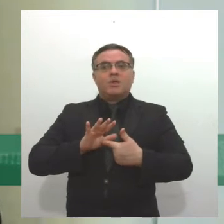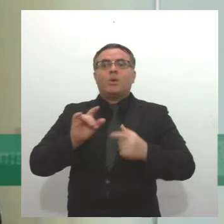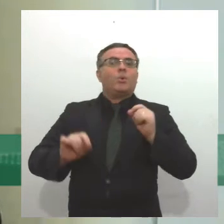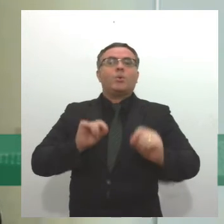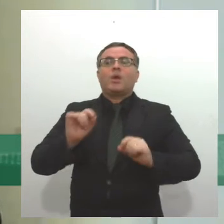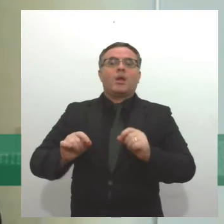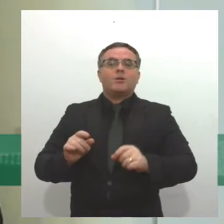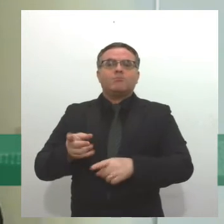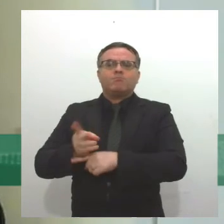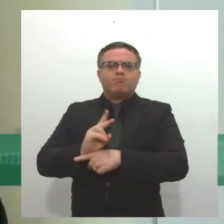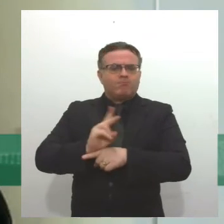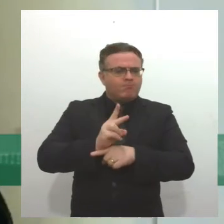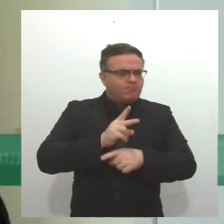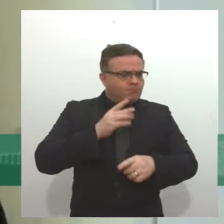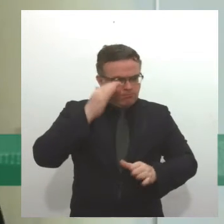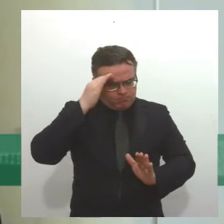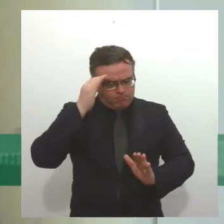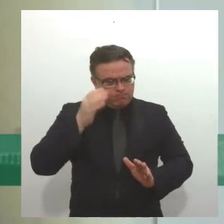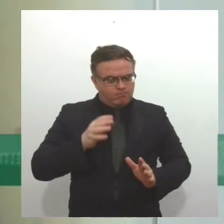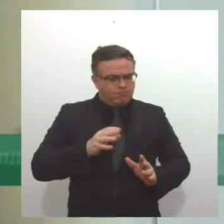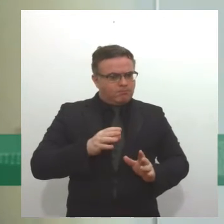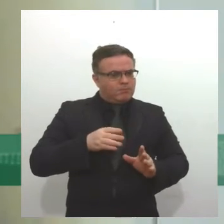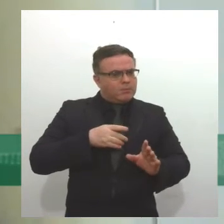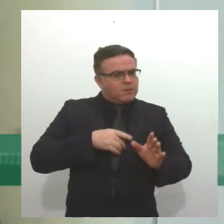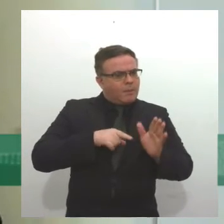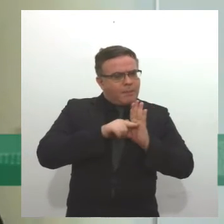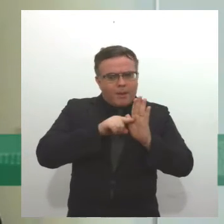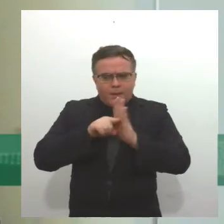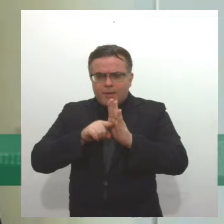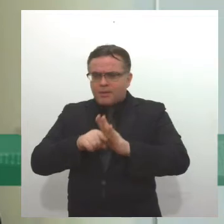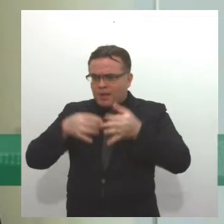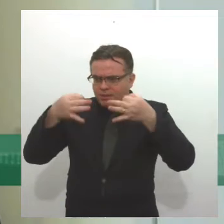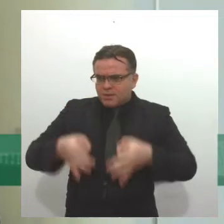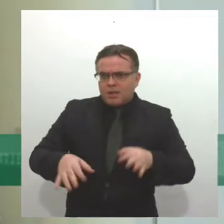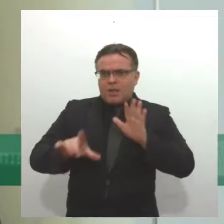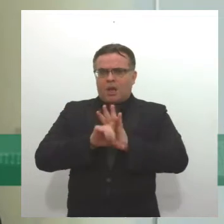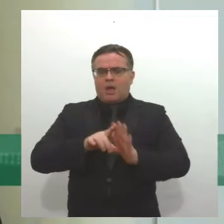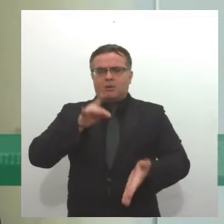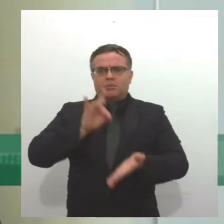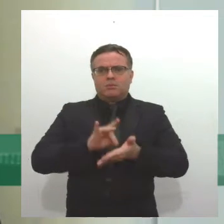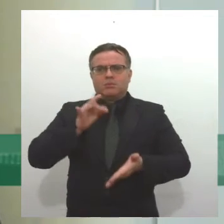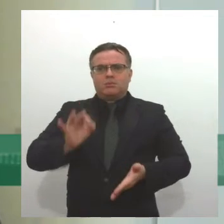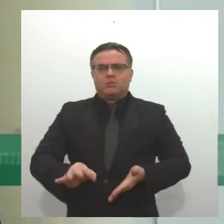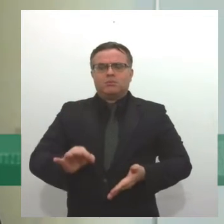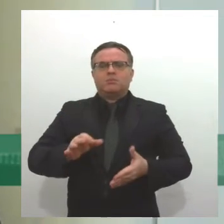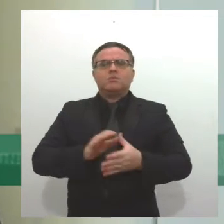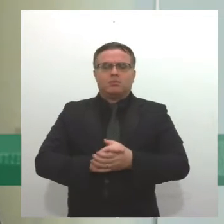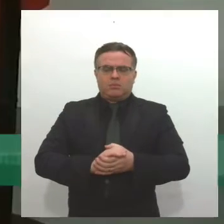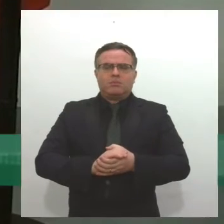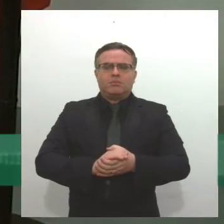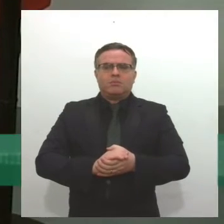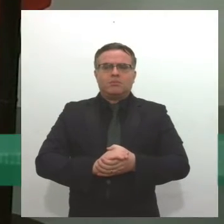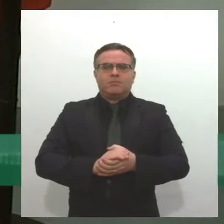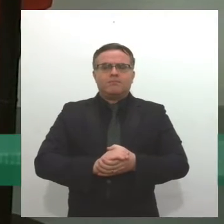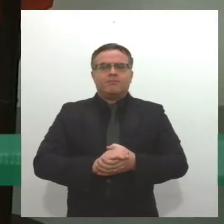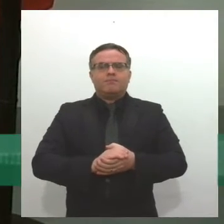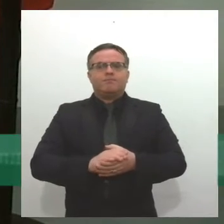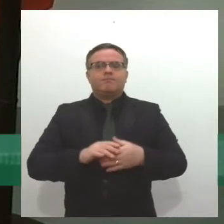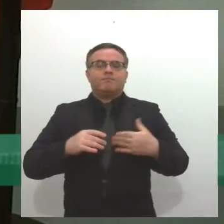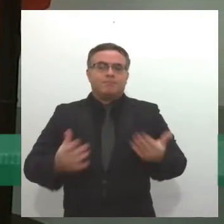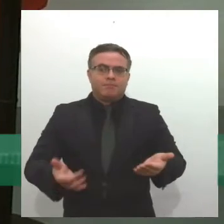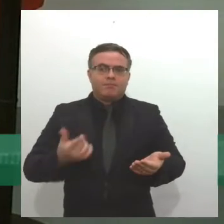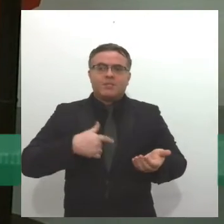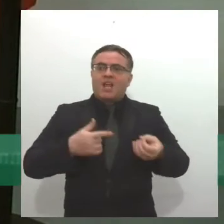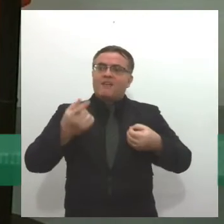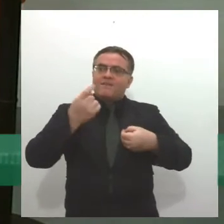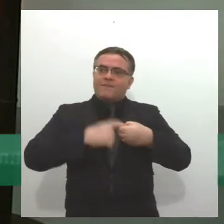correta aplicação da lei. Neste caso, fizeram em benefício próprio. Eu queria que o senhor falasse aí um pouquinho sobre a retomada dos trabalhos